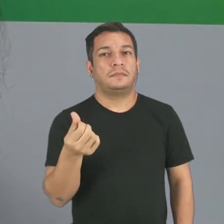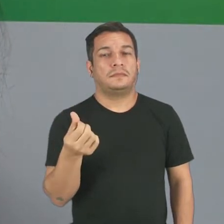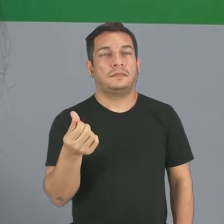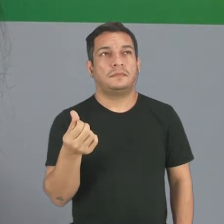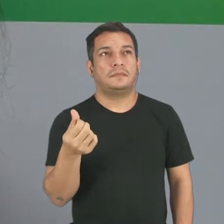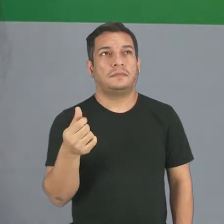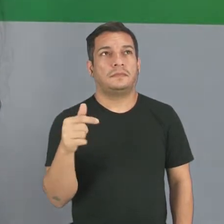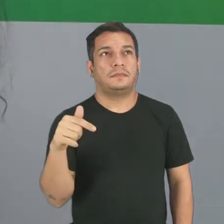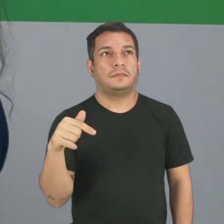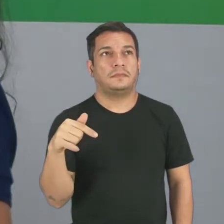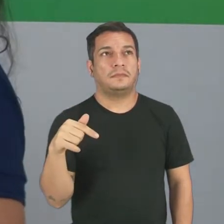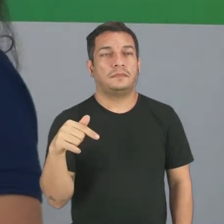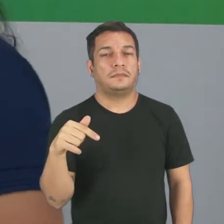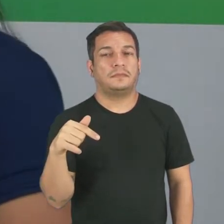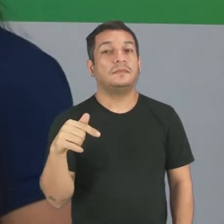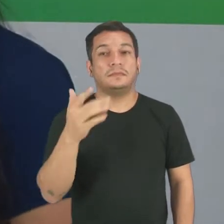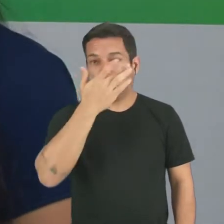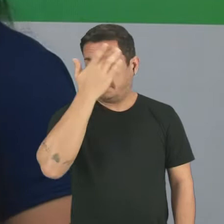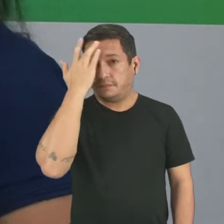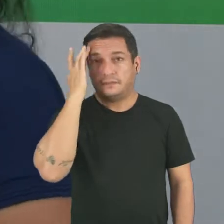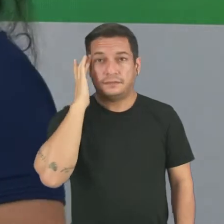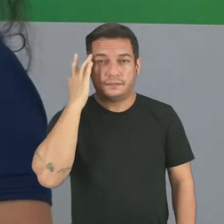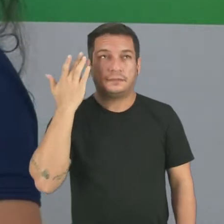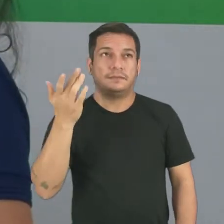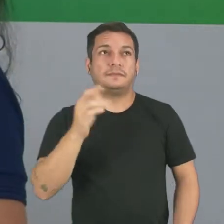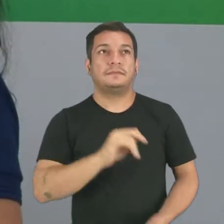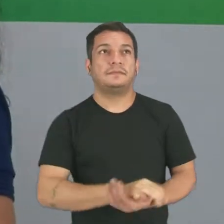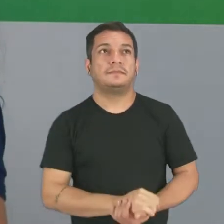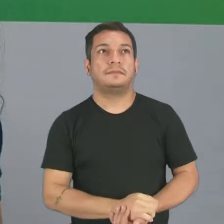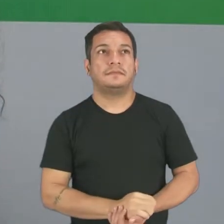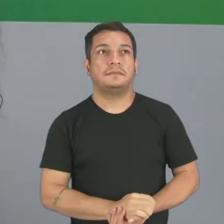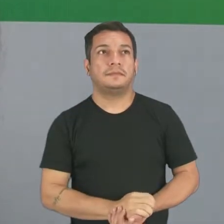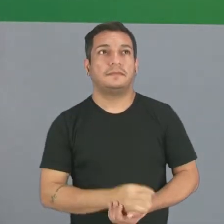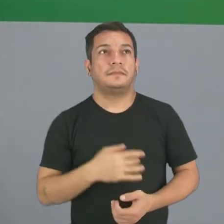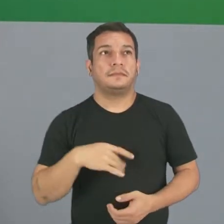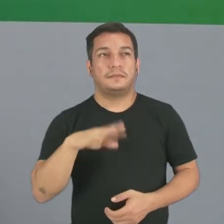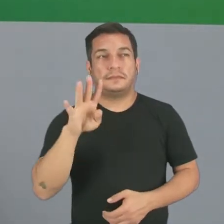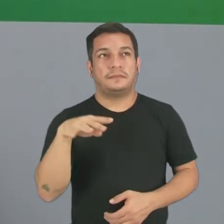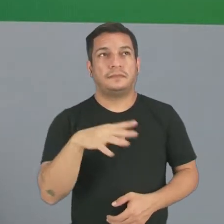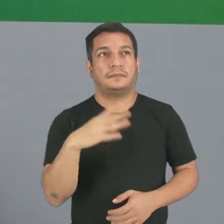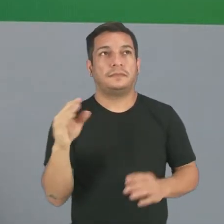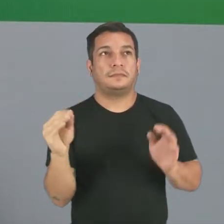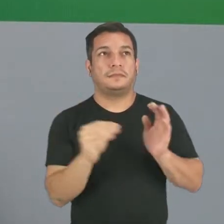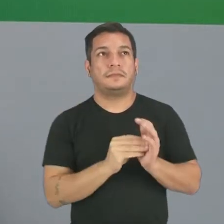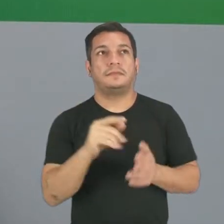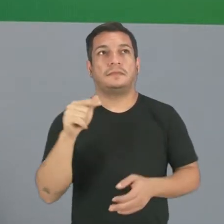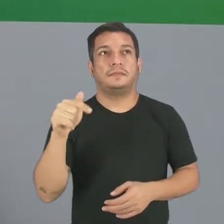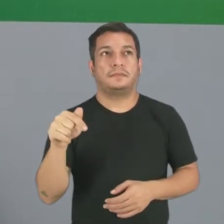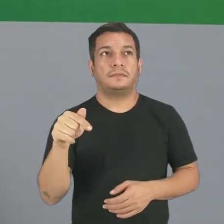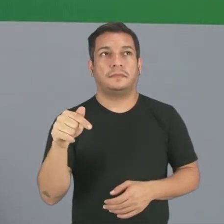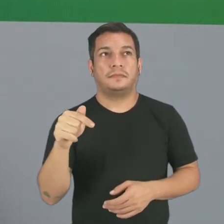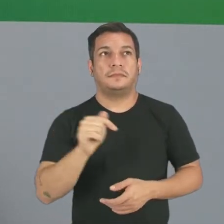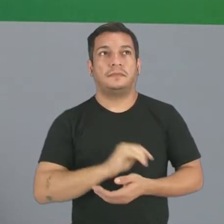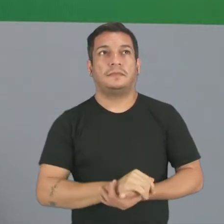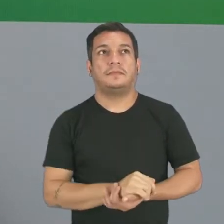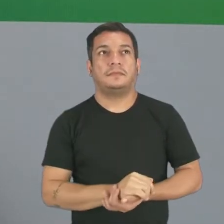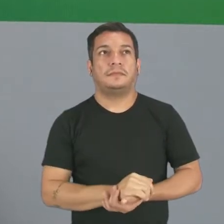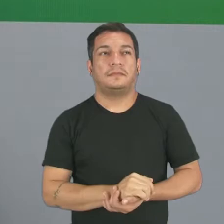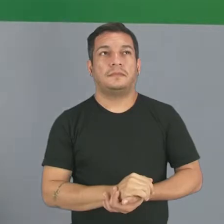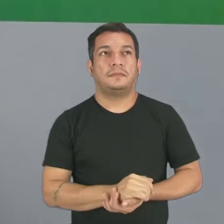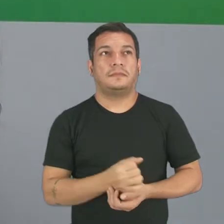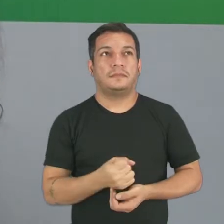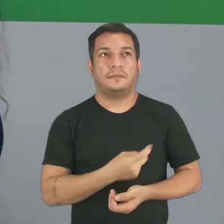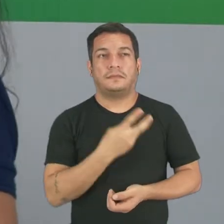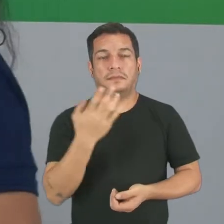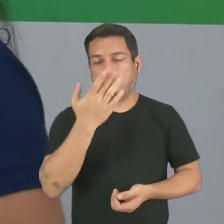6, 7 pessoas. E aqui na tabela nós vamos colocar o número 7. A quantidade